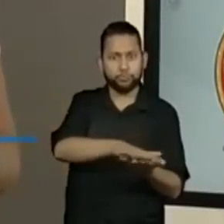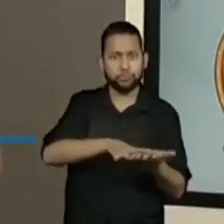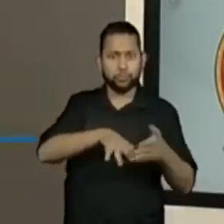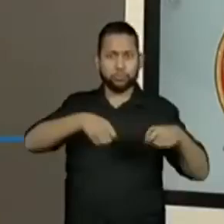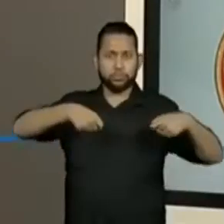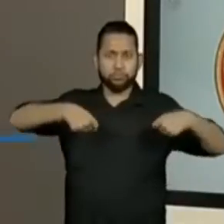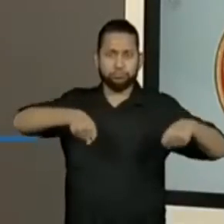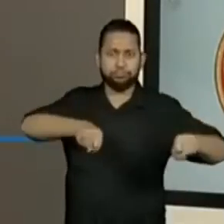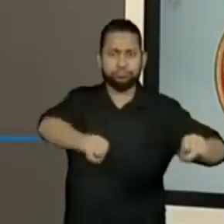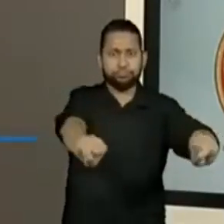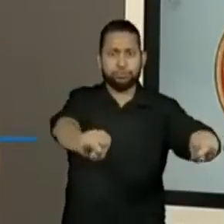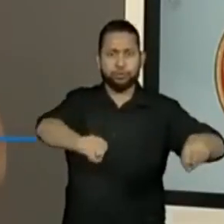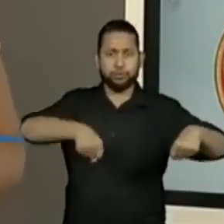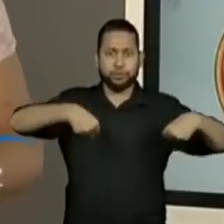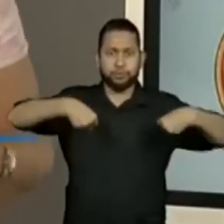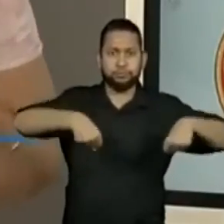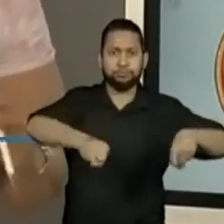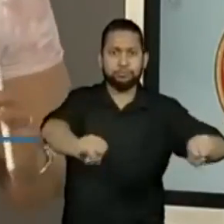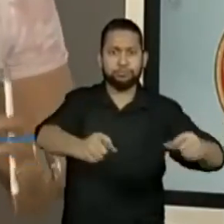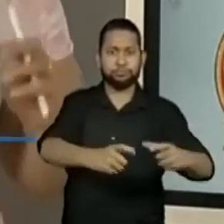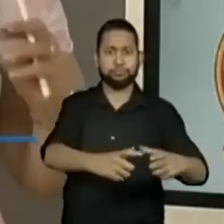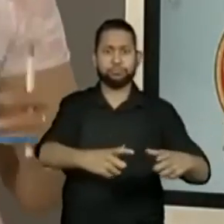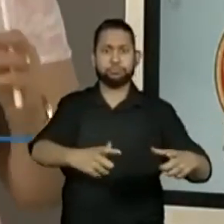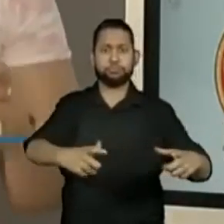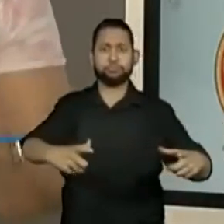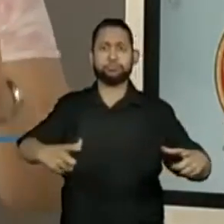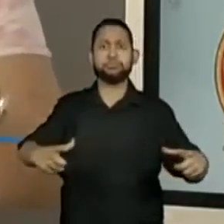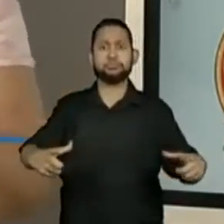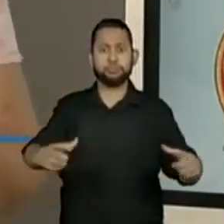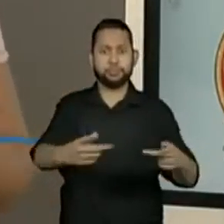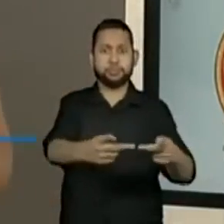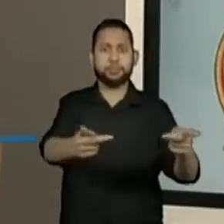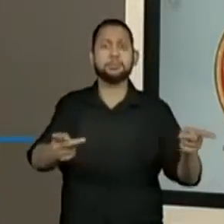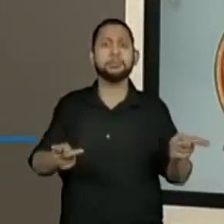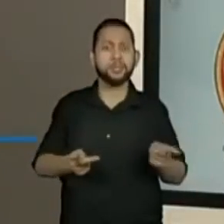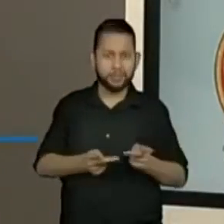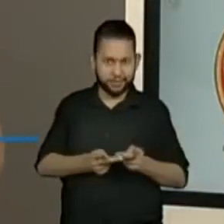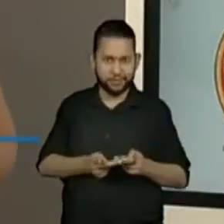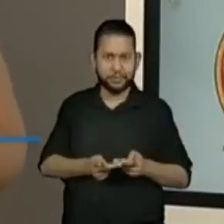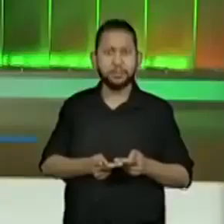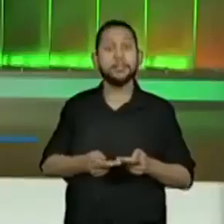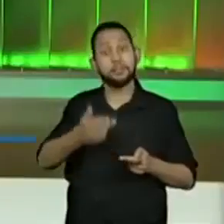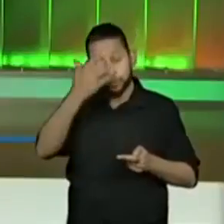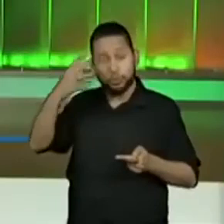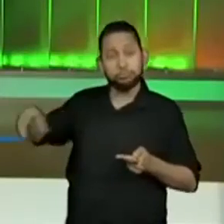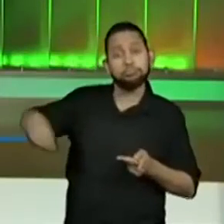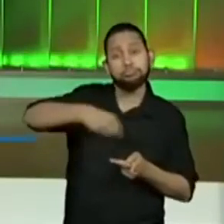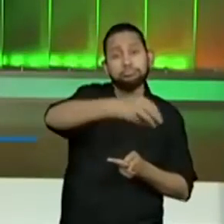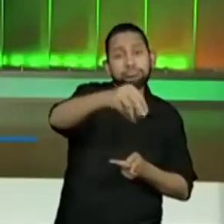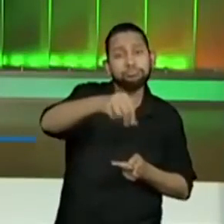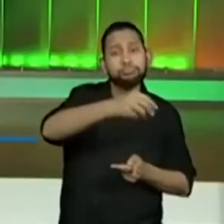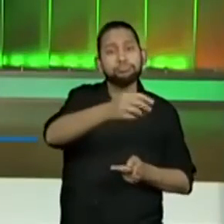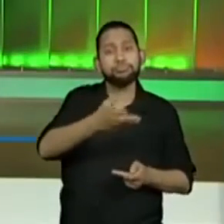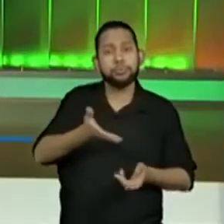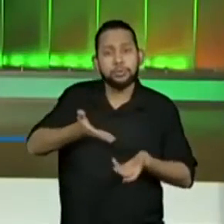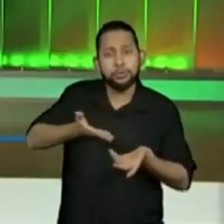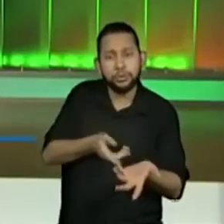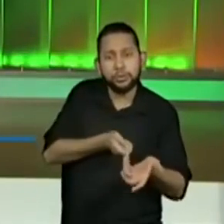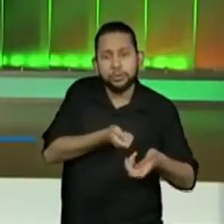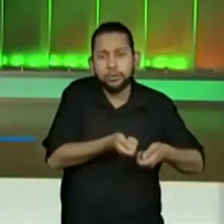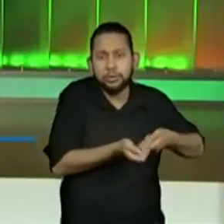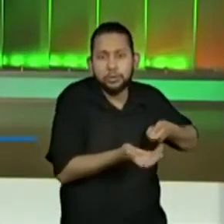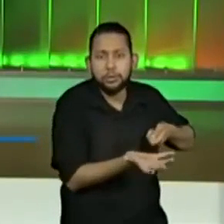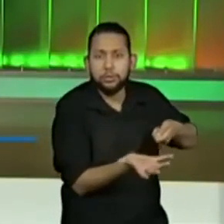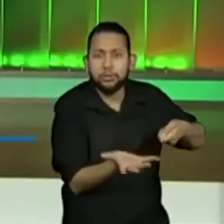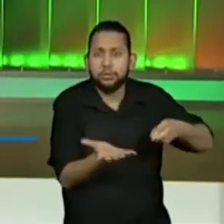trabalha na pizzaria escreve para professora por favor vamos ver quem trabalha numa pizzaria vamos dar uma olhadinha aqui no